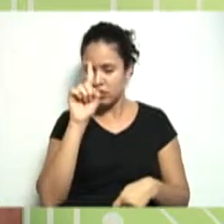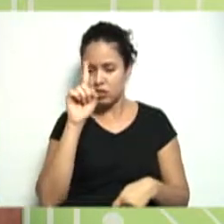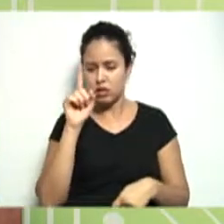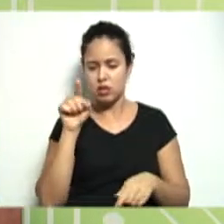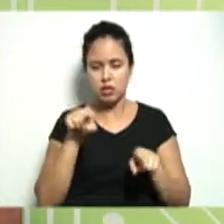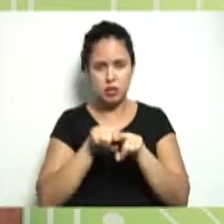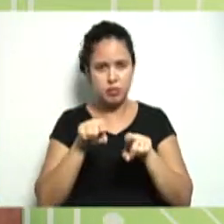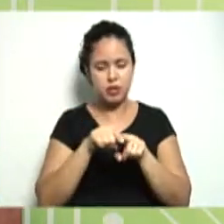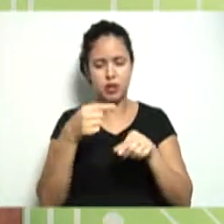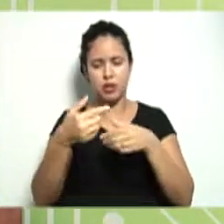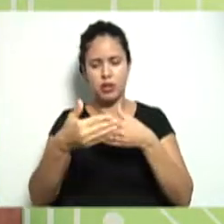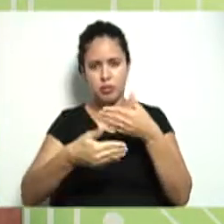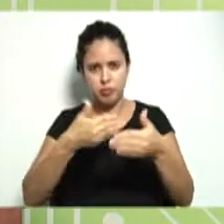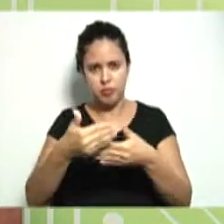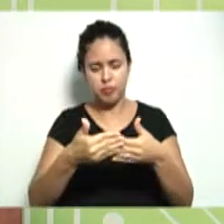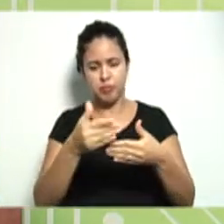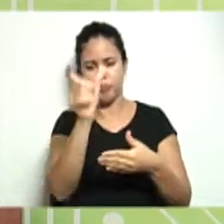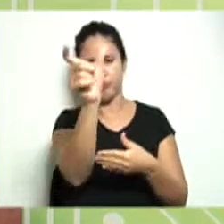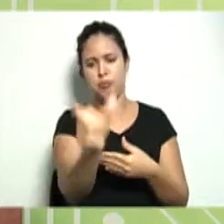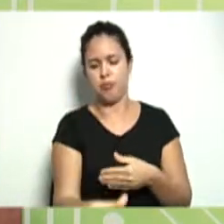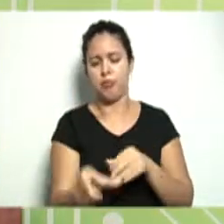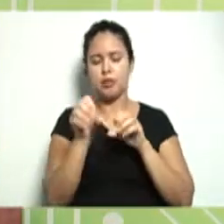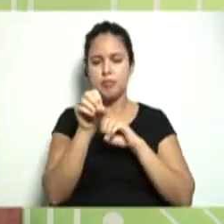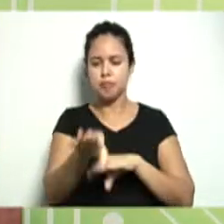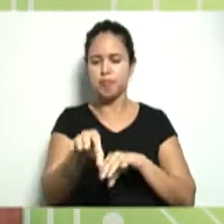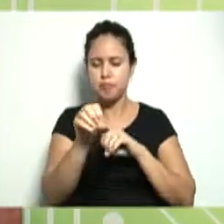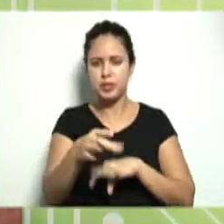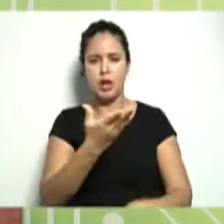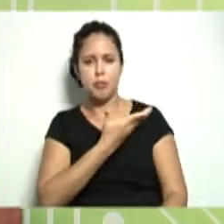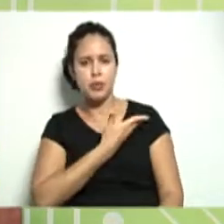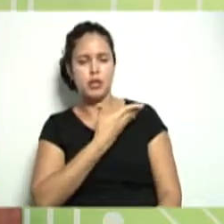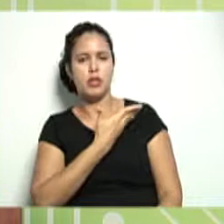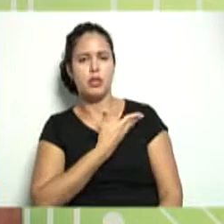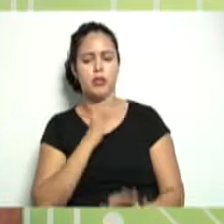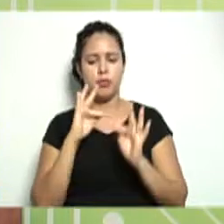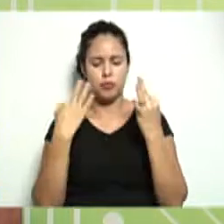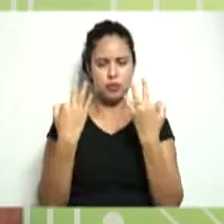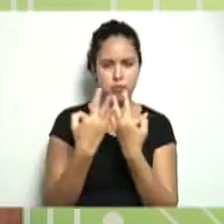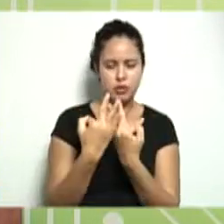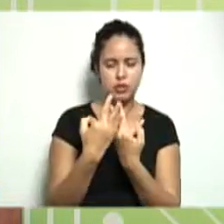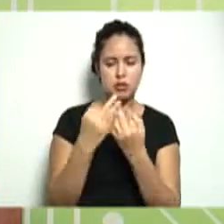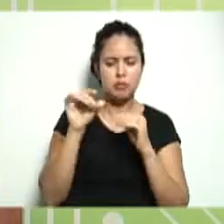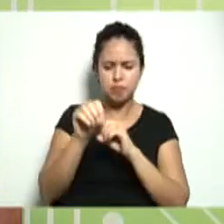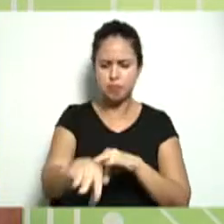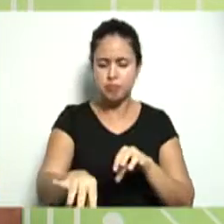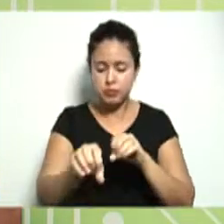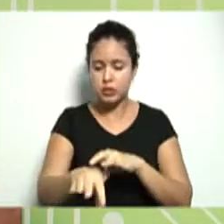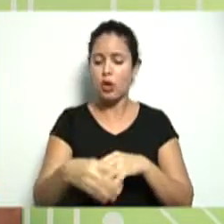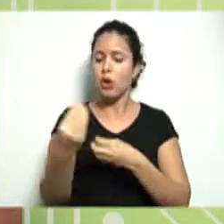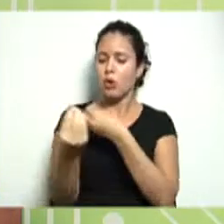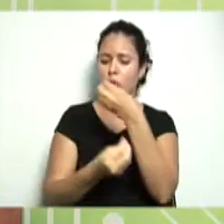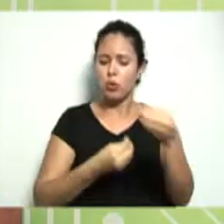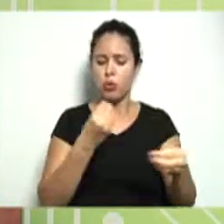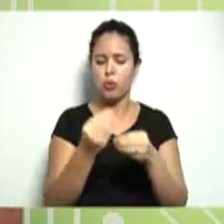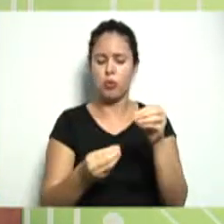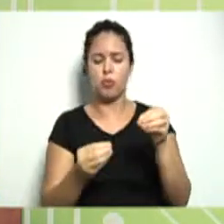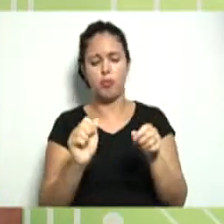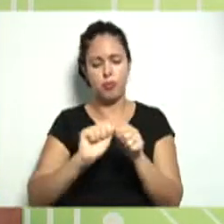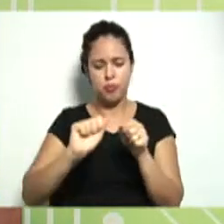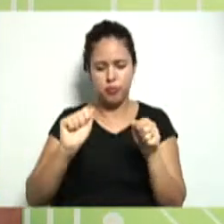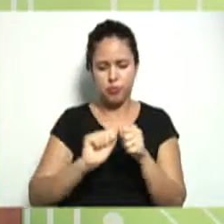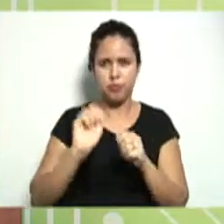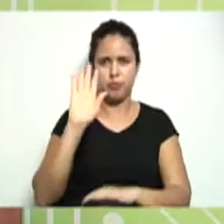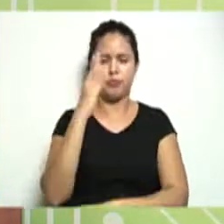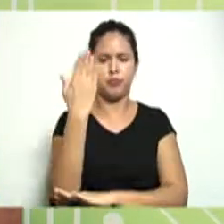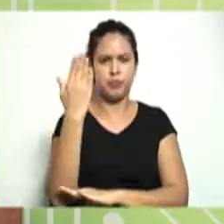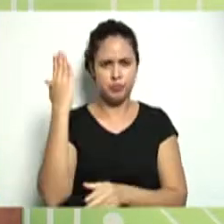seus outros colegas, as pessoas que conviviam com ela, a fazer o mesmo. E essa pessoa que fez a